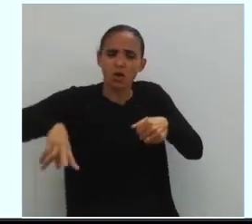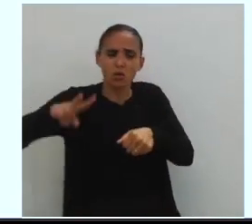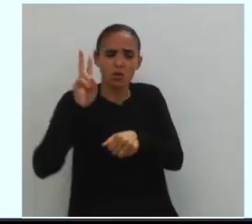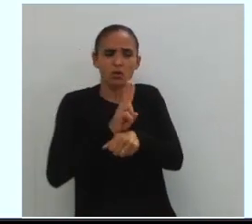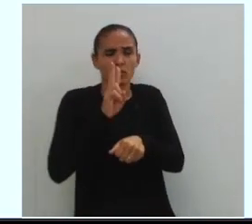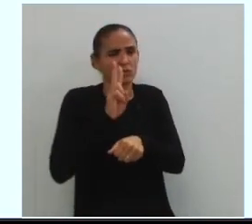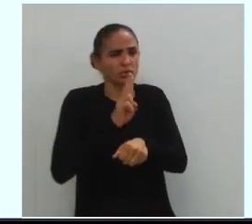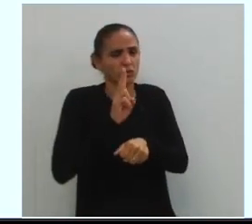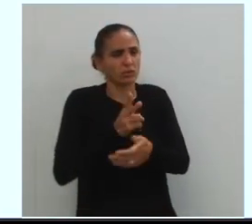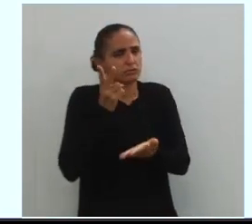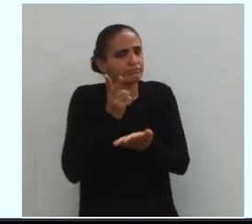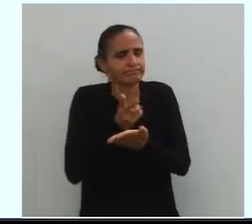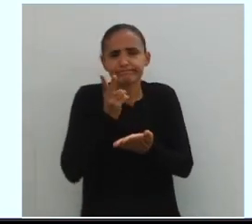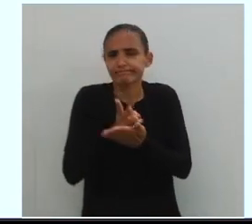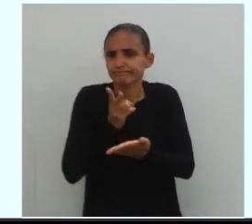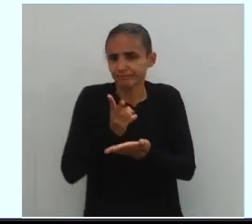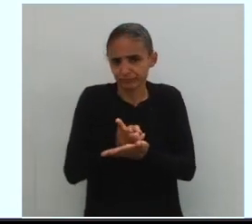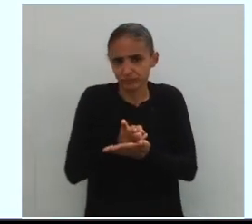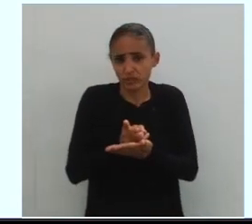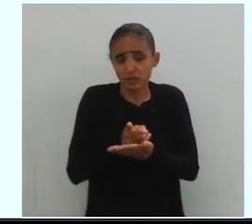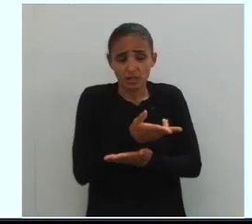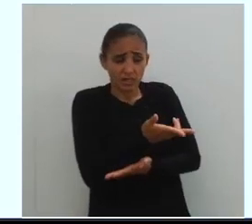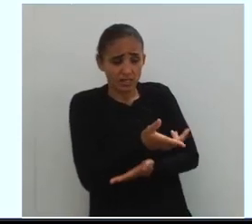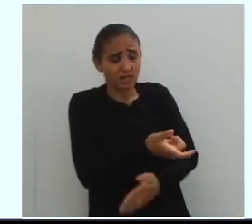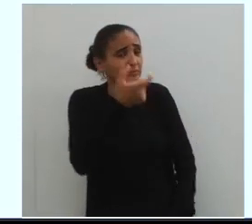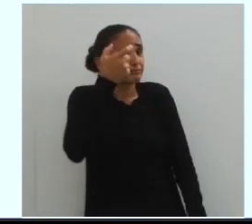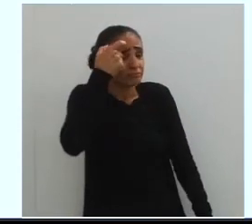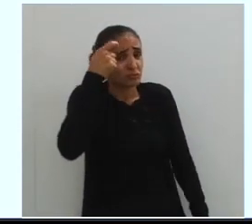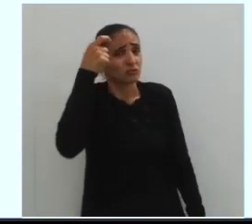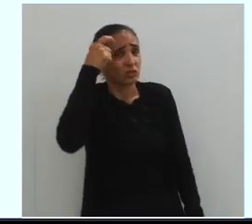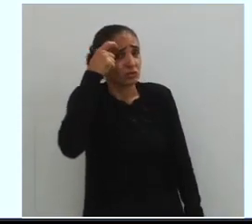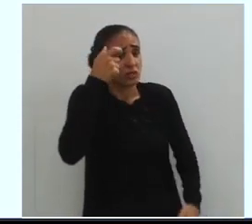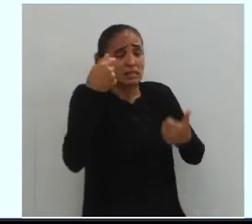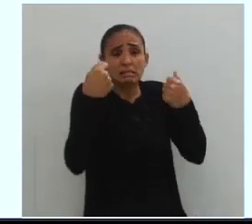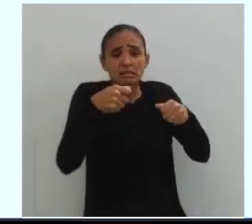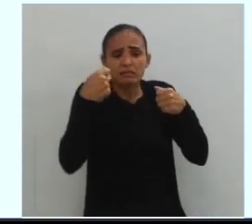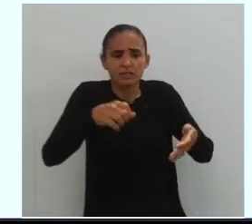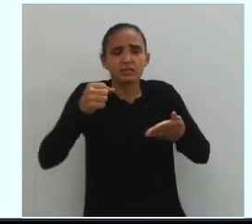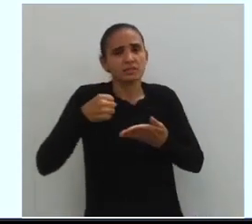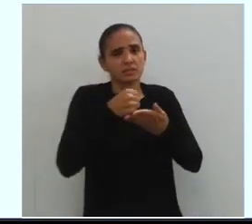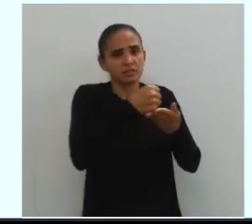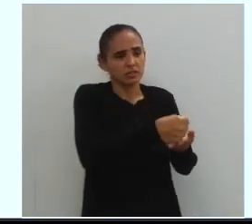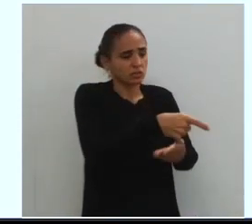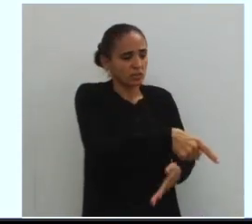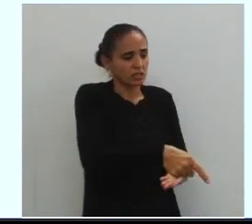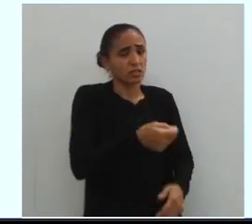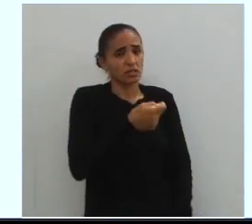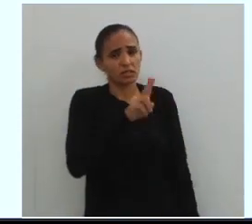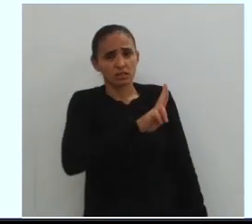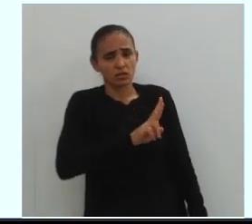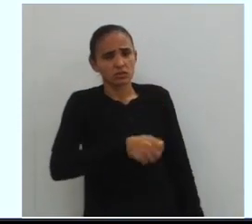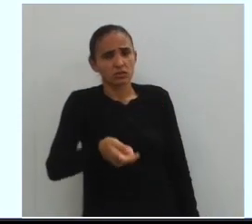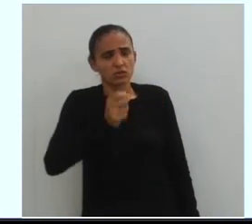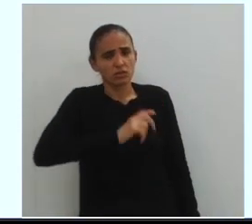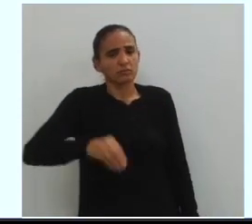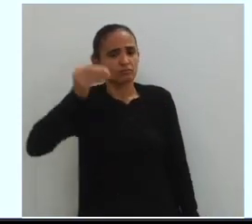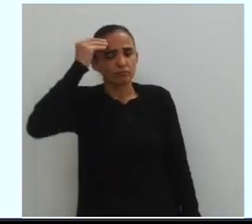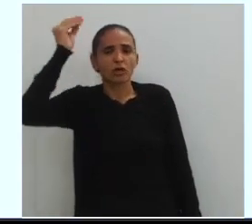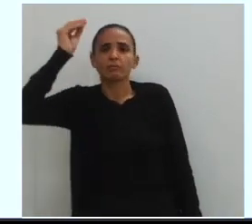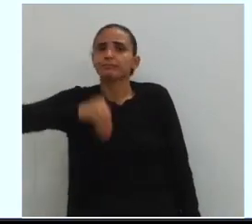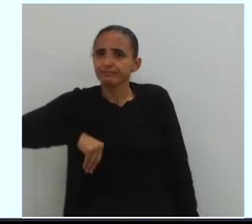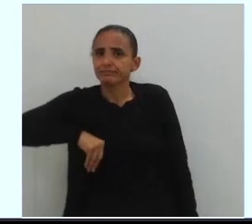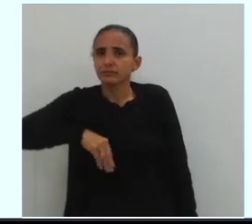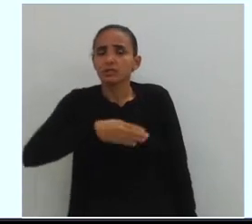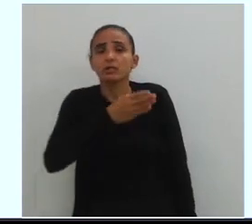com que ele tenha consciência que precisa largar as drogas e passar por um